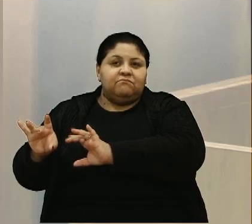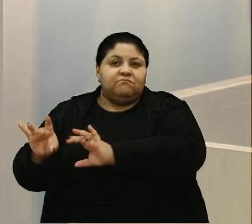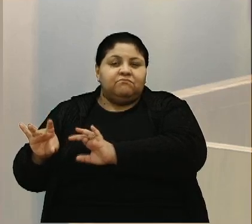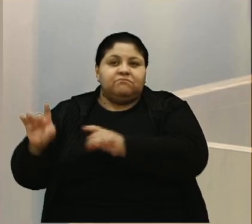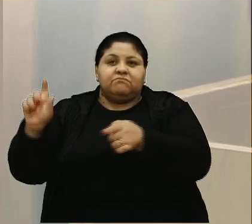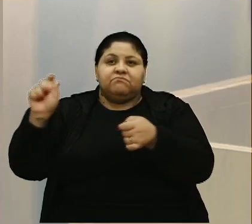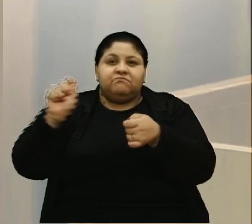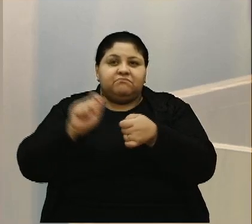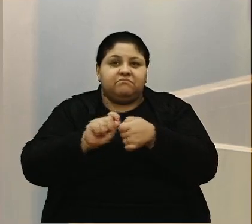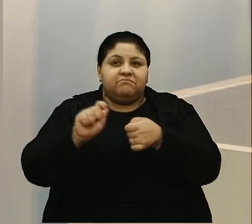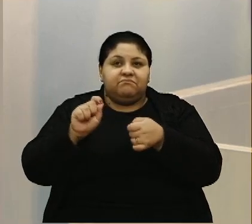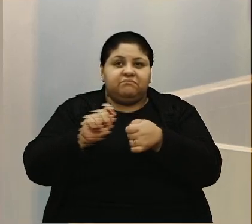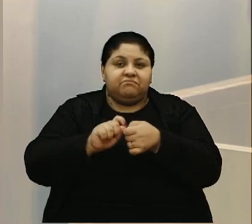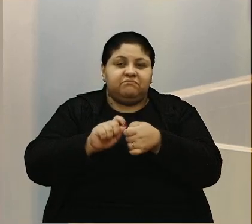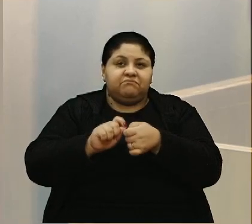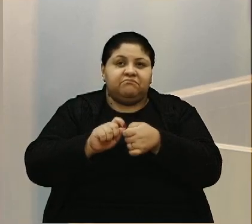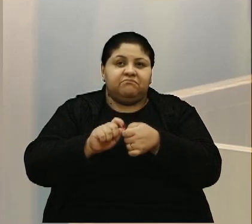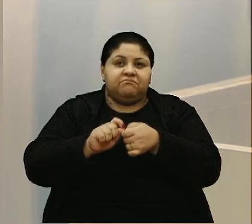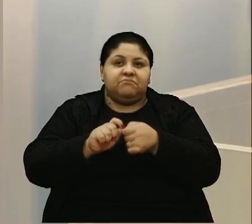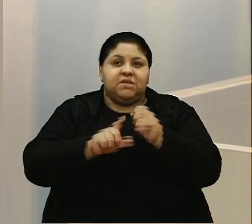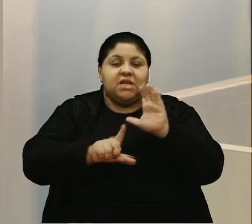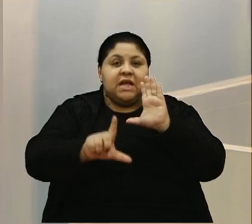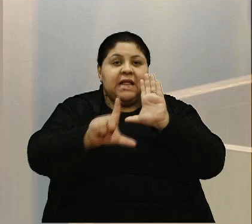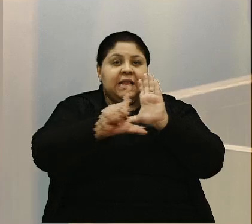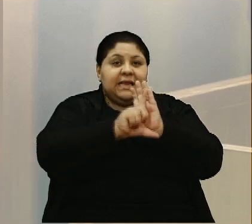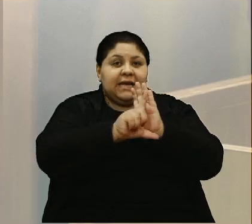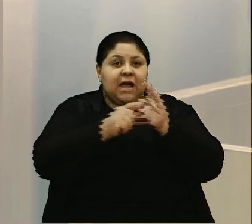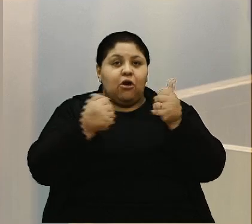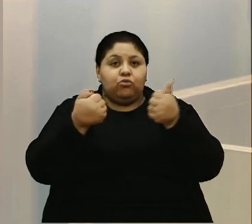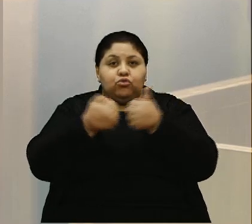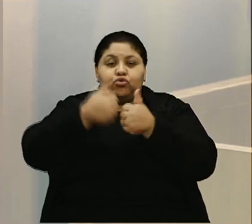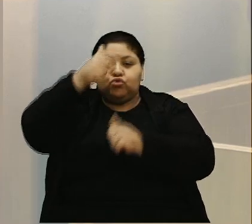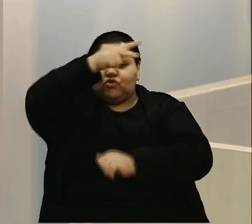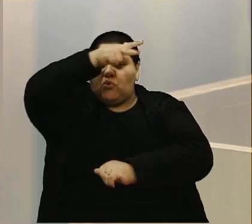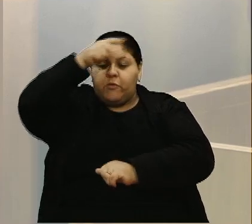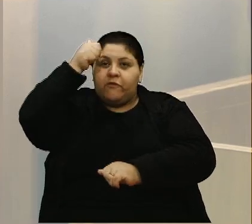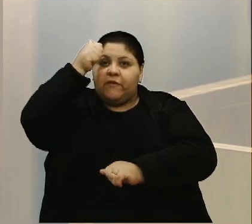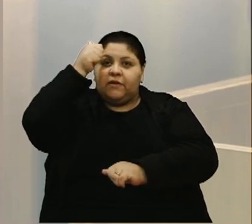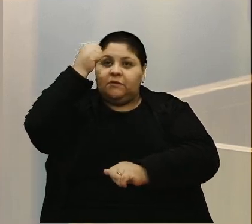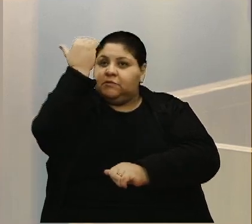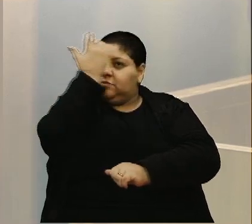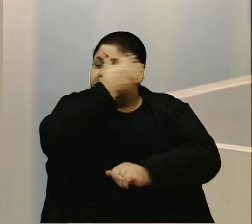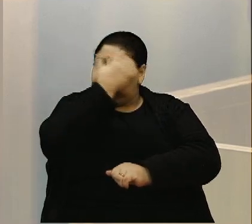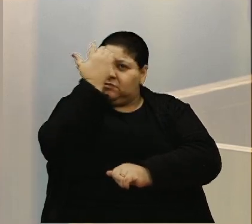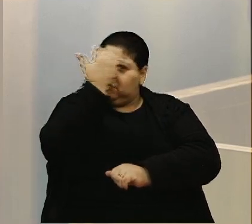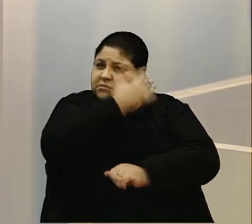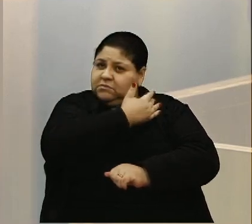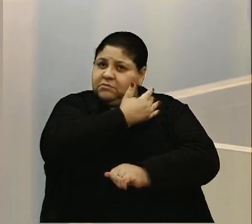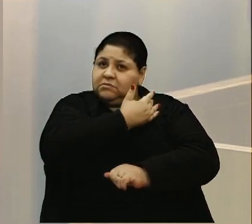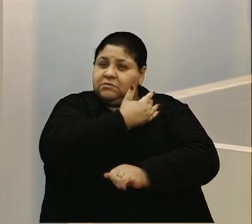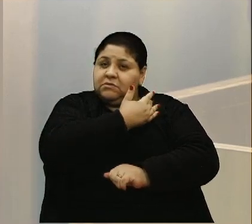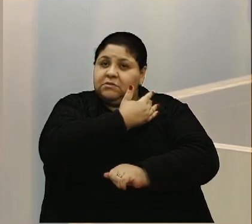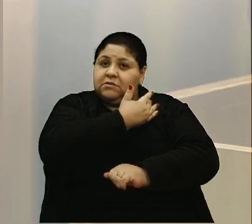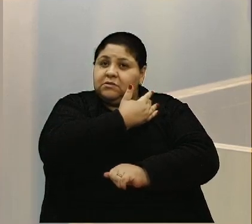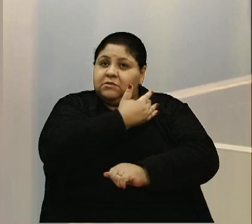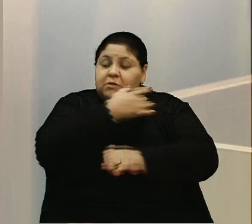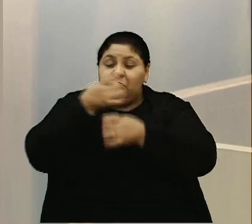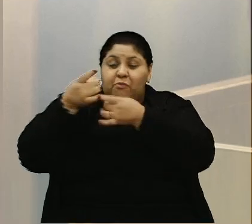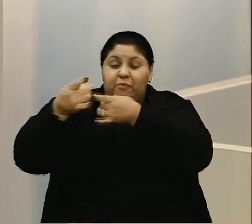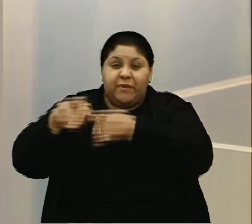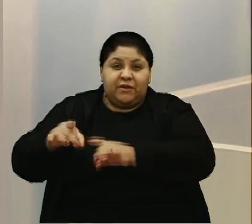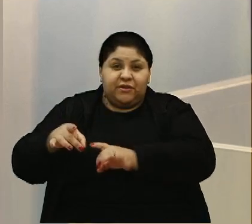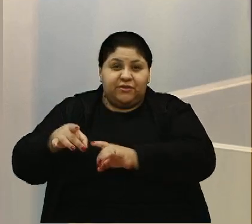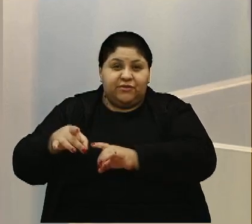uma desistência amigável com o prefeito de Caxias do Sul, trouxeram dor de cabeça para o prefeito, e não